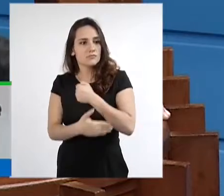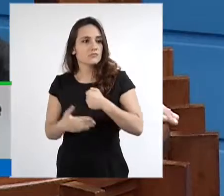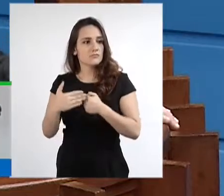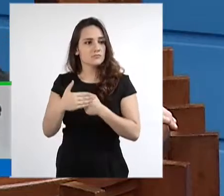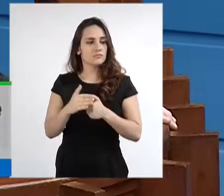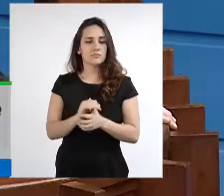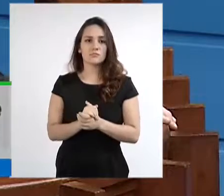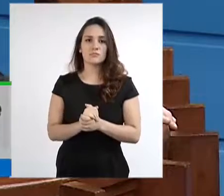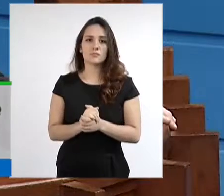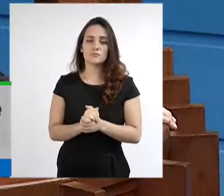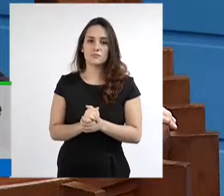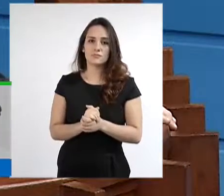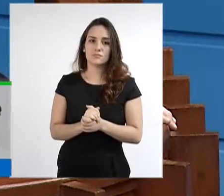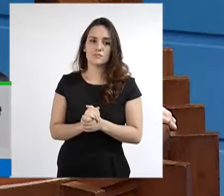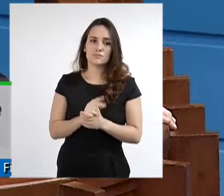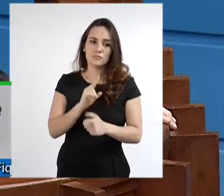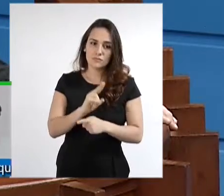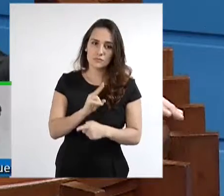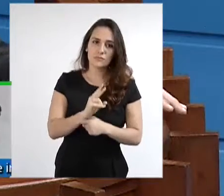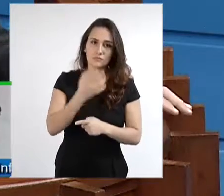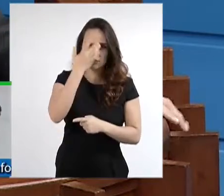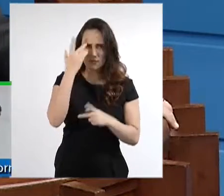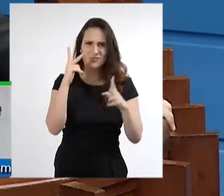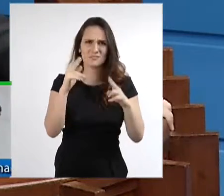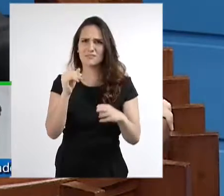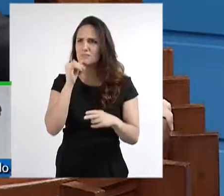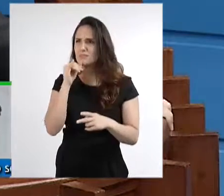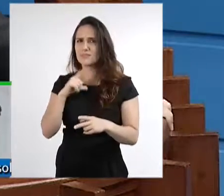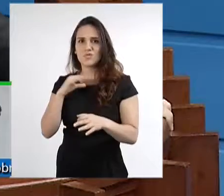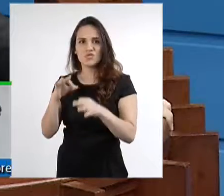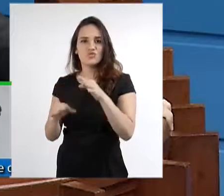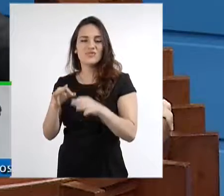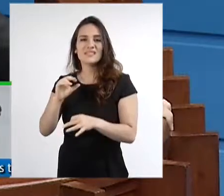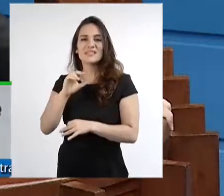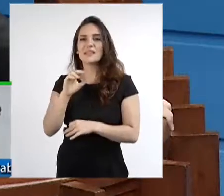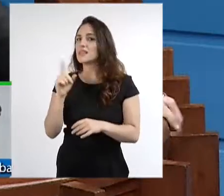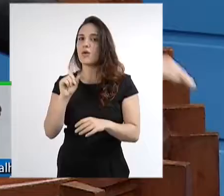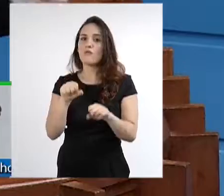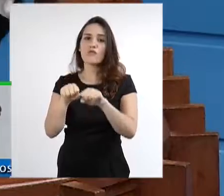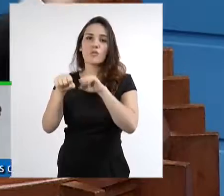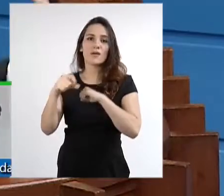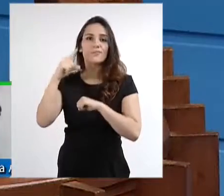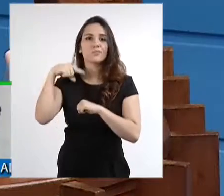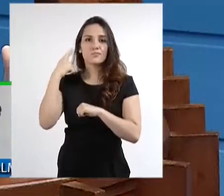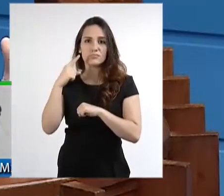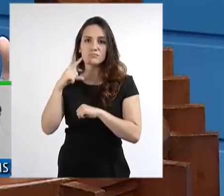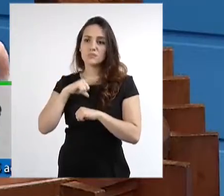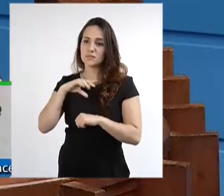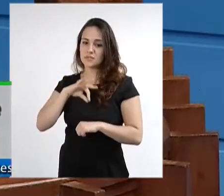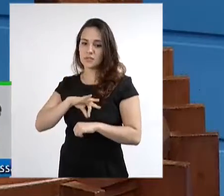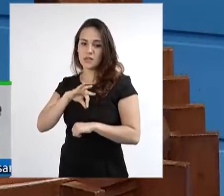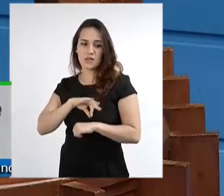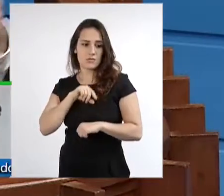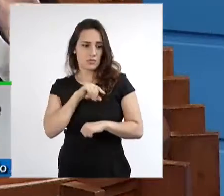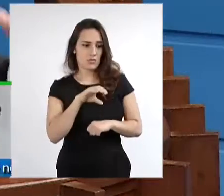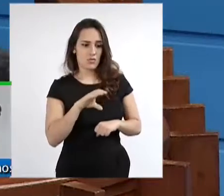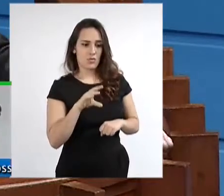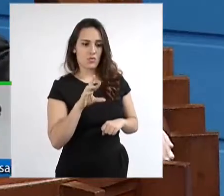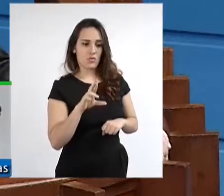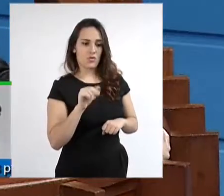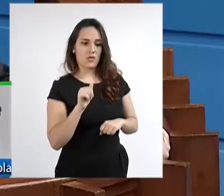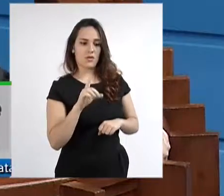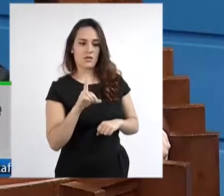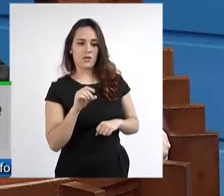juiz leigo, e ele possa ser assalariado. Mas o orçamento, nós estamos